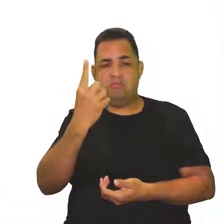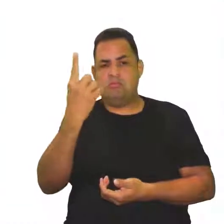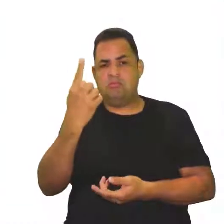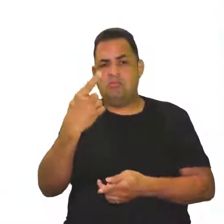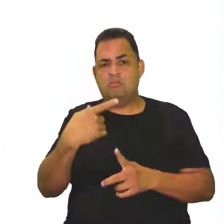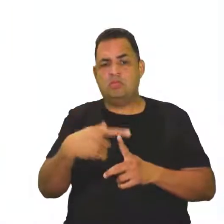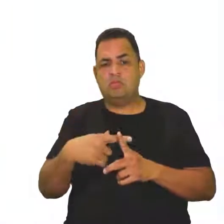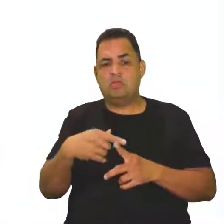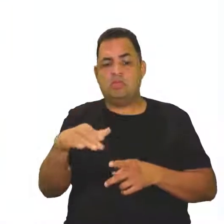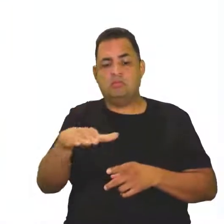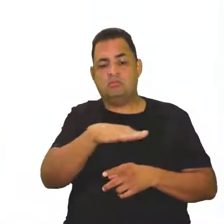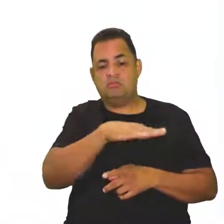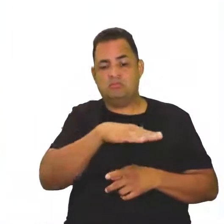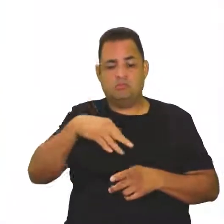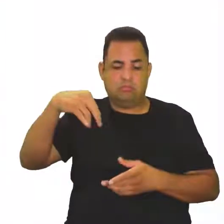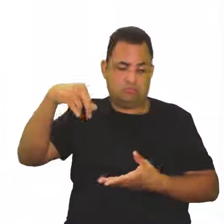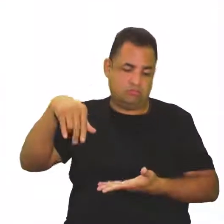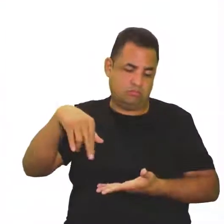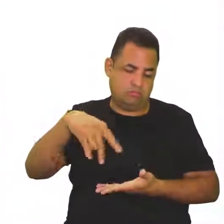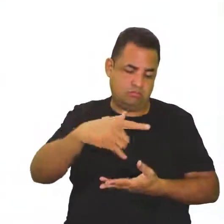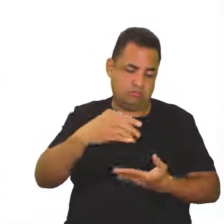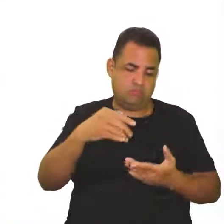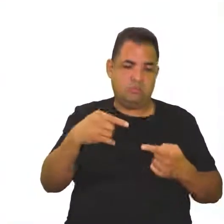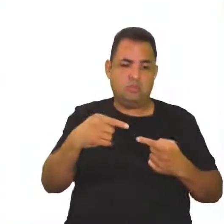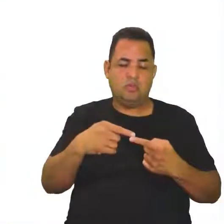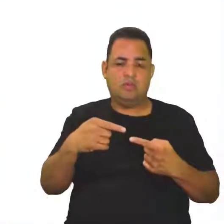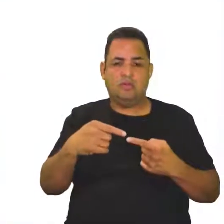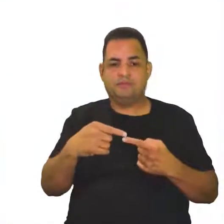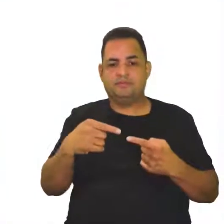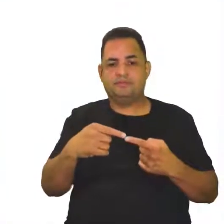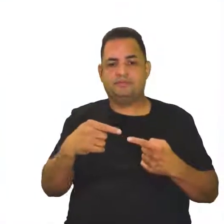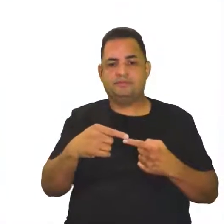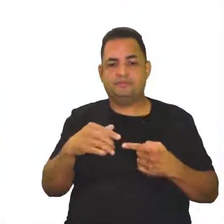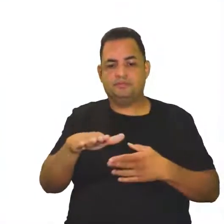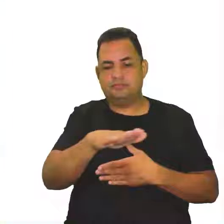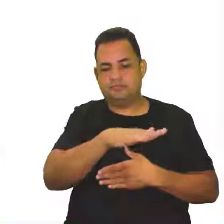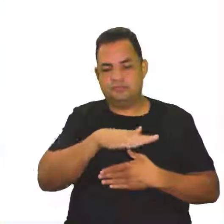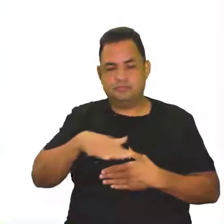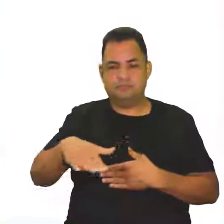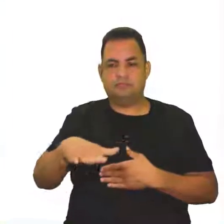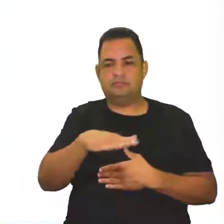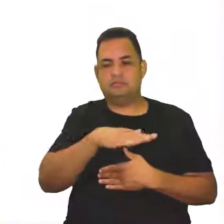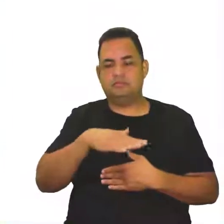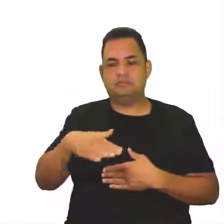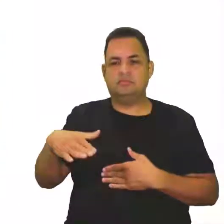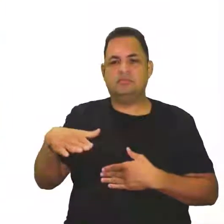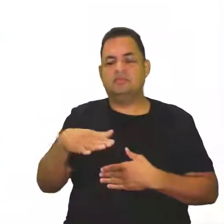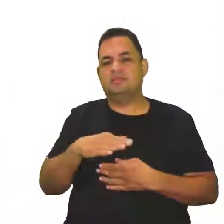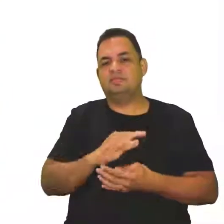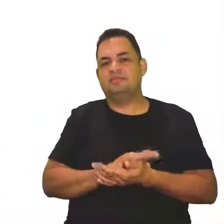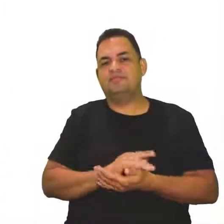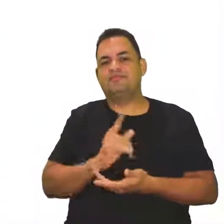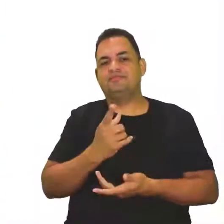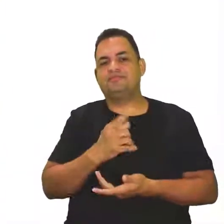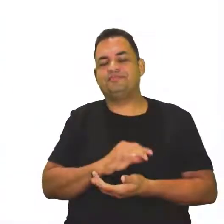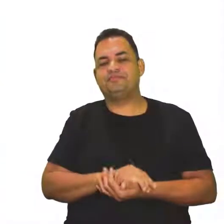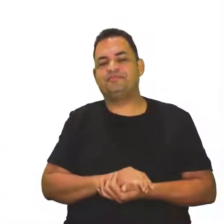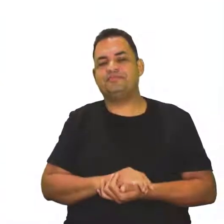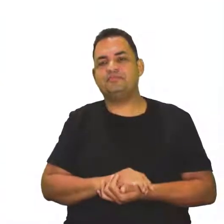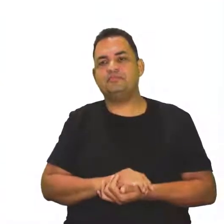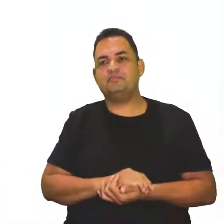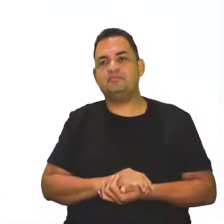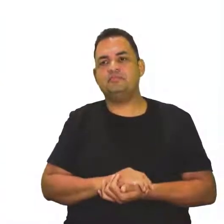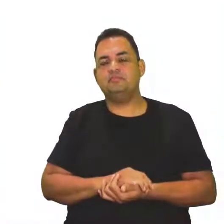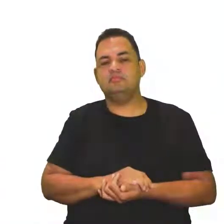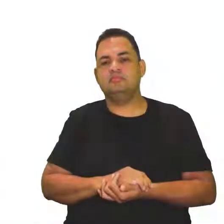na superfície e em contato com a superfície. Dessa forma, ele faz